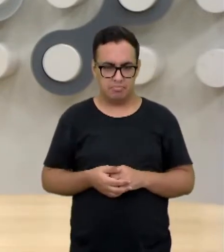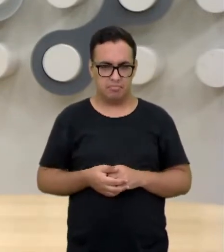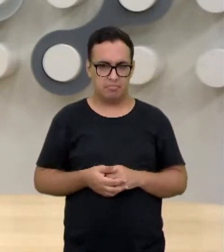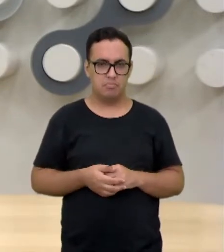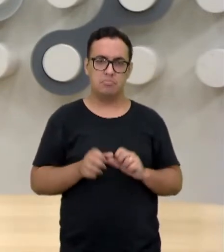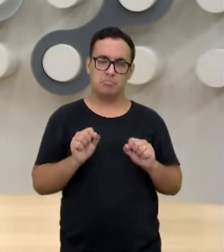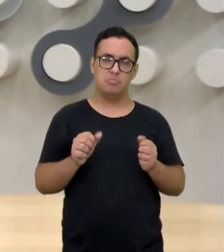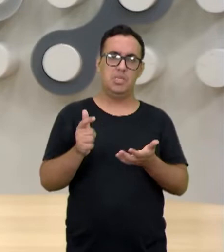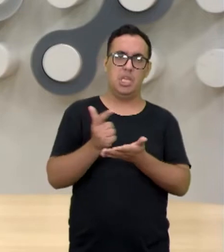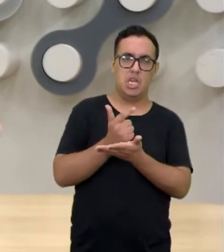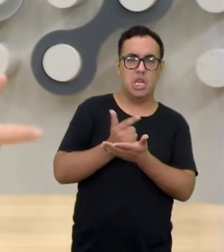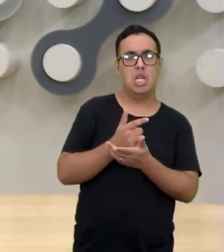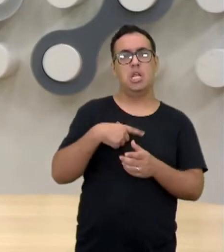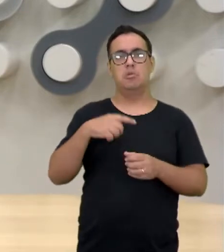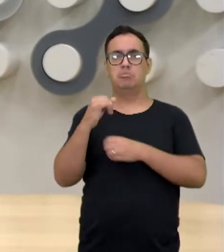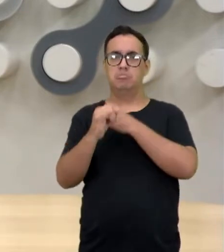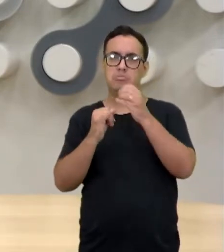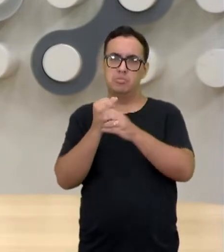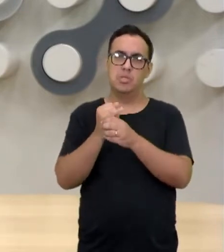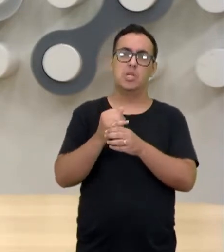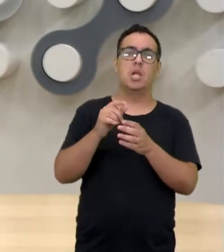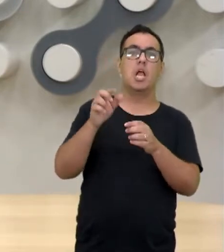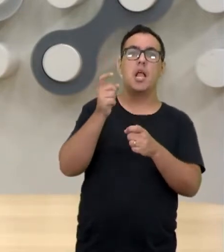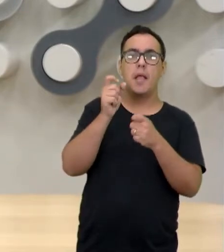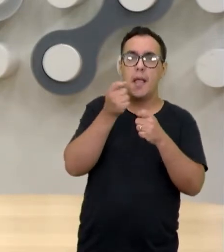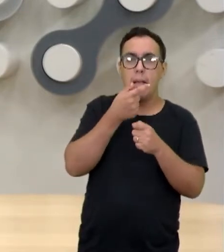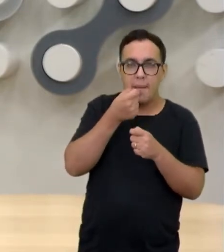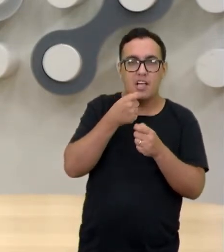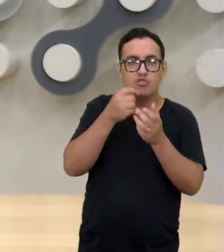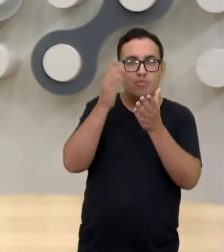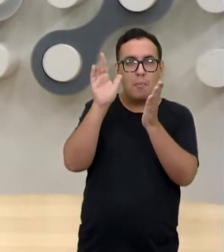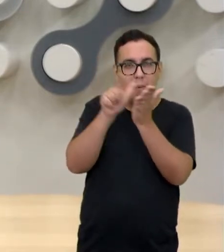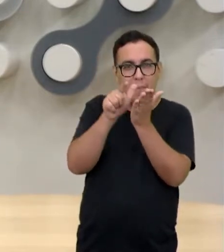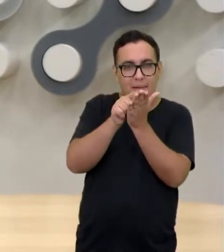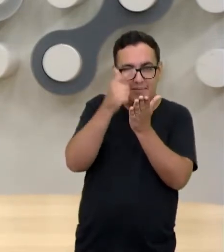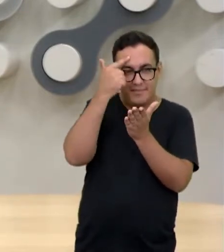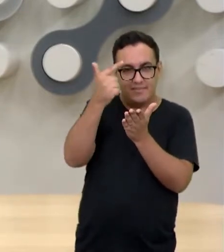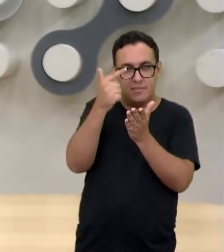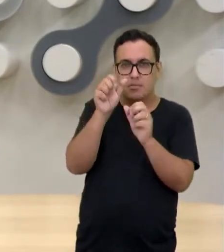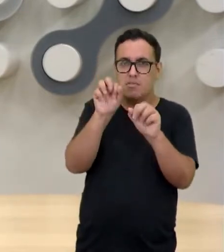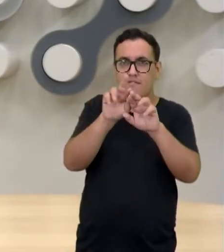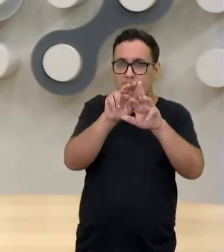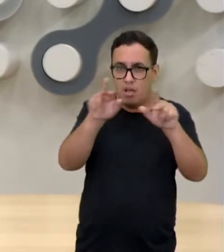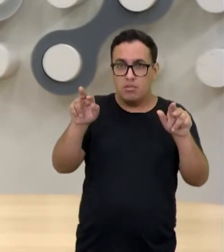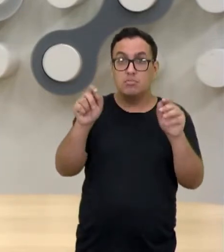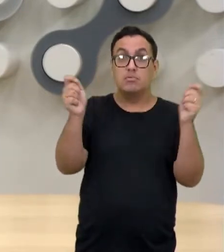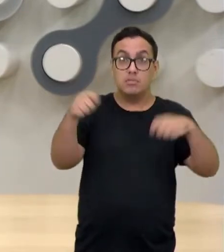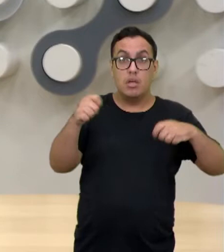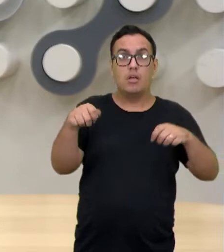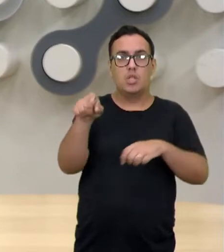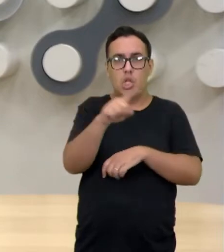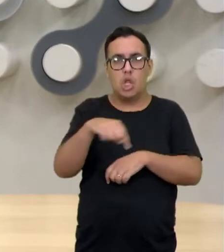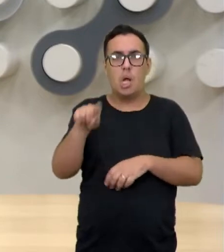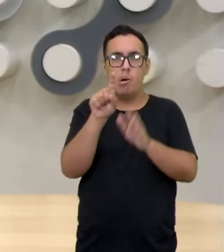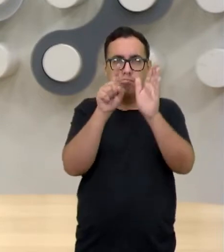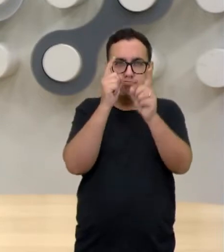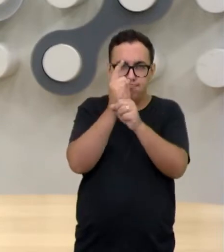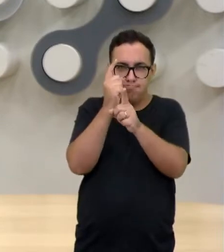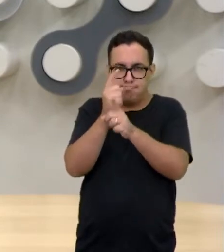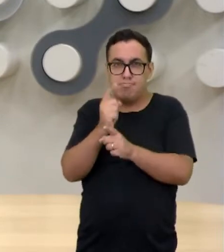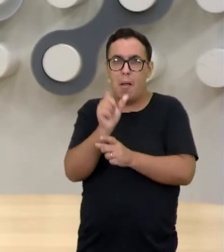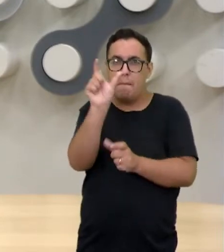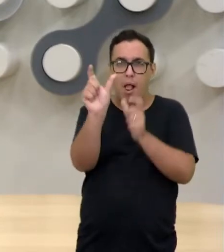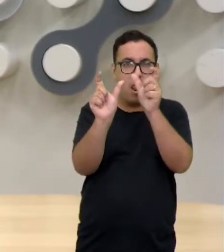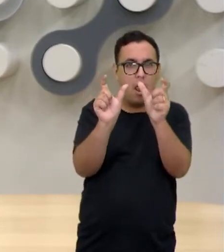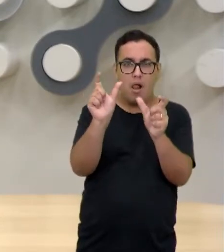livro, enciclopédia, internet, bula de remédio, enfim, é possível que nós nos deparemos com alguma palavra que a